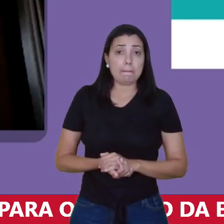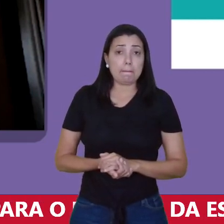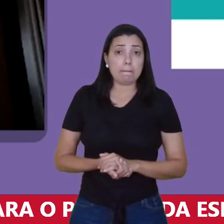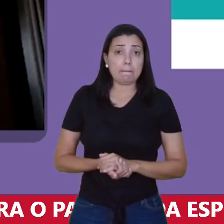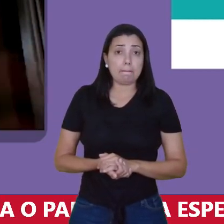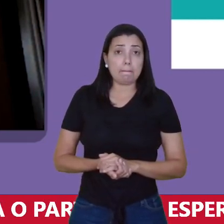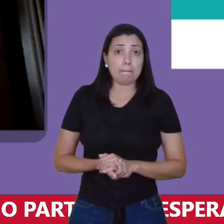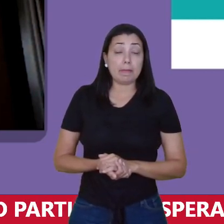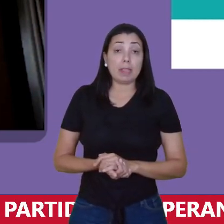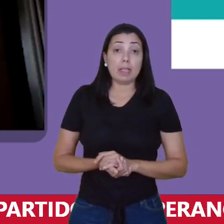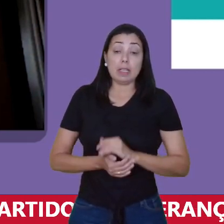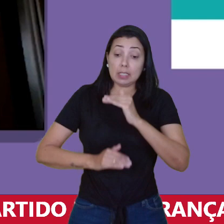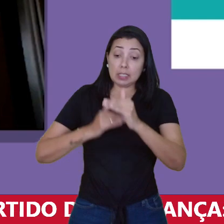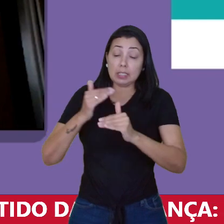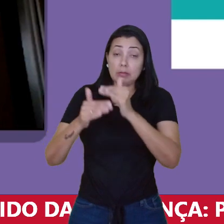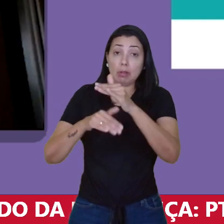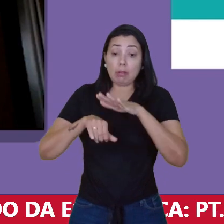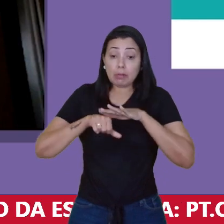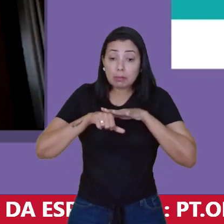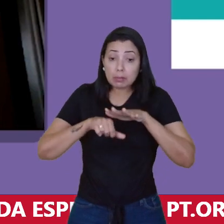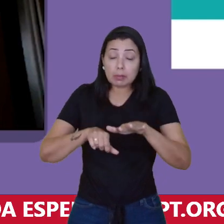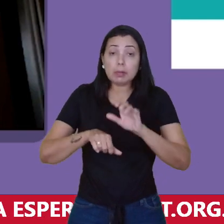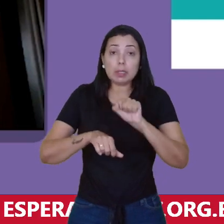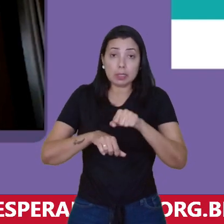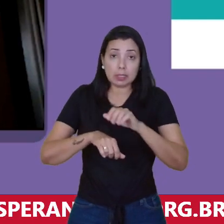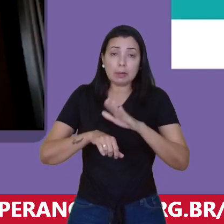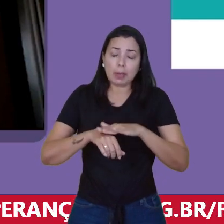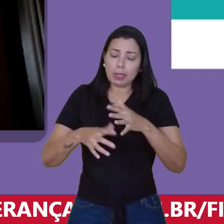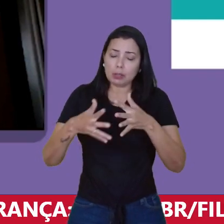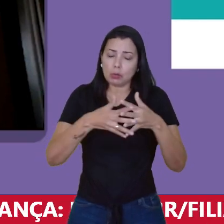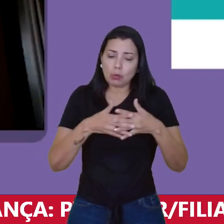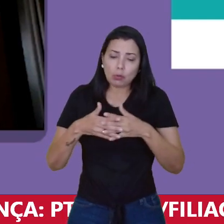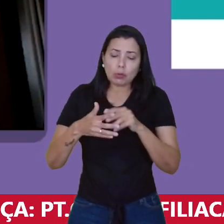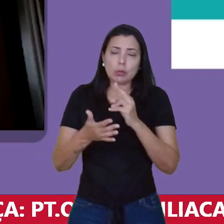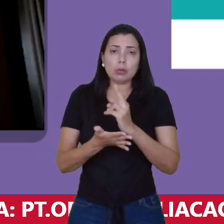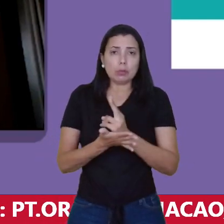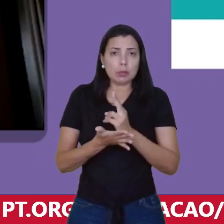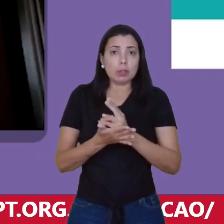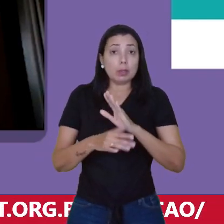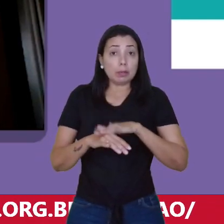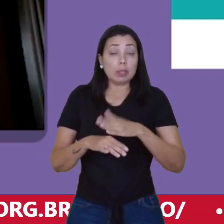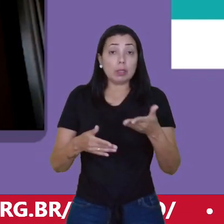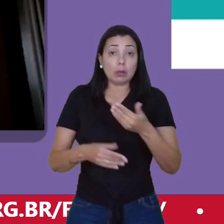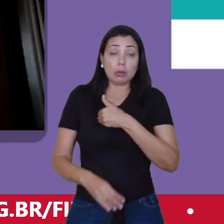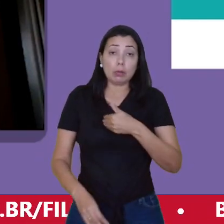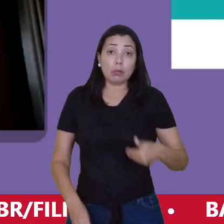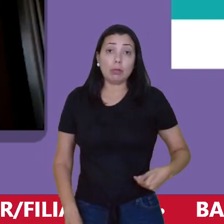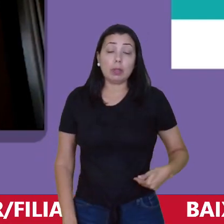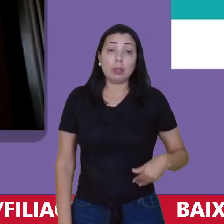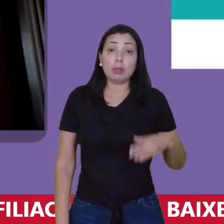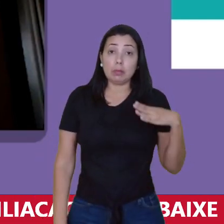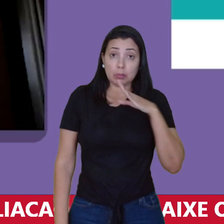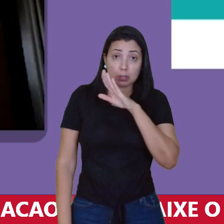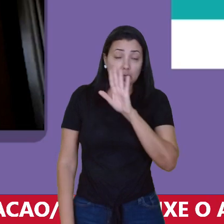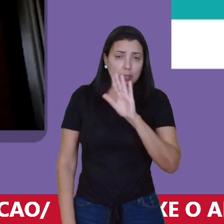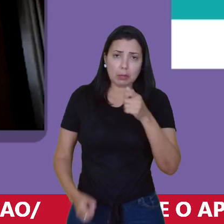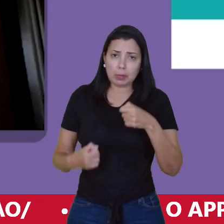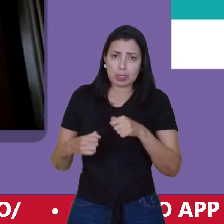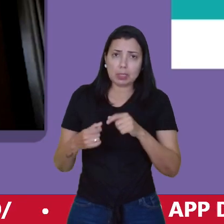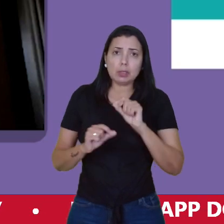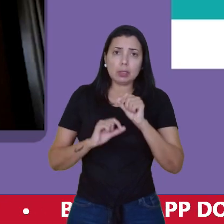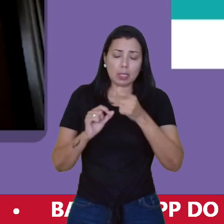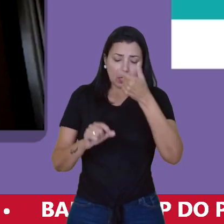como se desenvolve a pandemia, é muito mais complicado, e ainda mais com o governo Bolsonaro, que não preciso